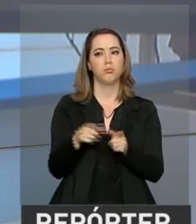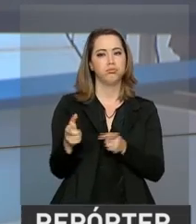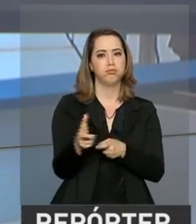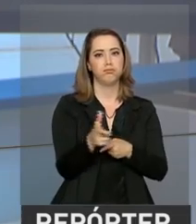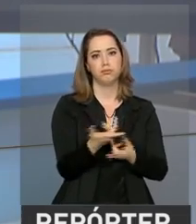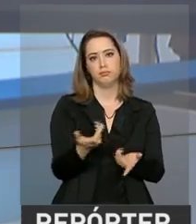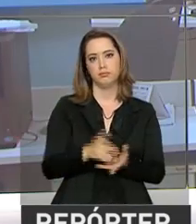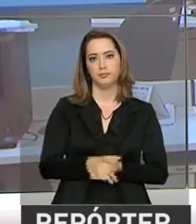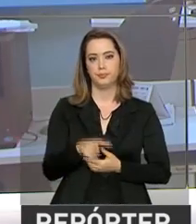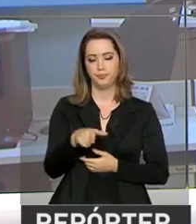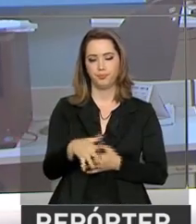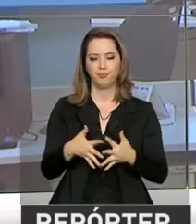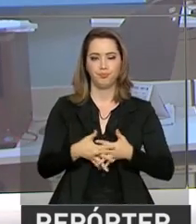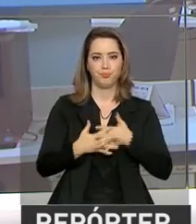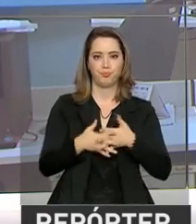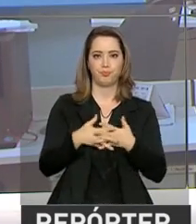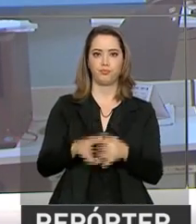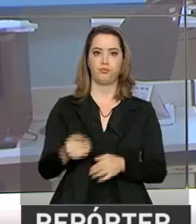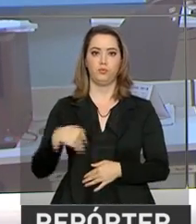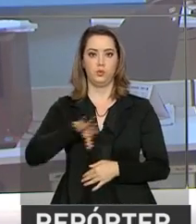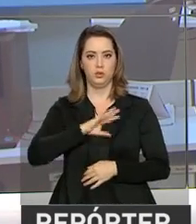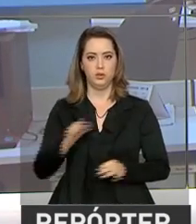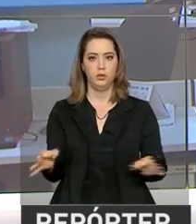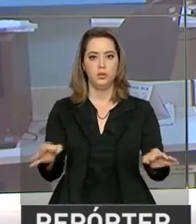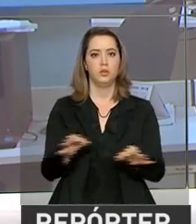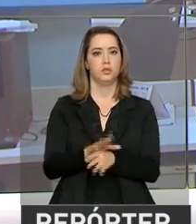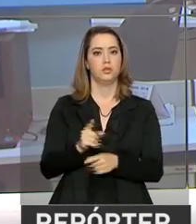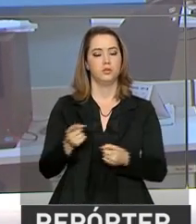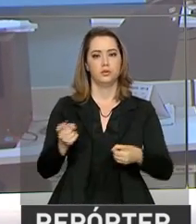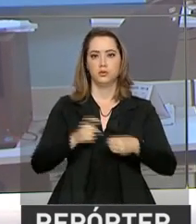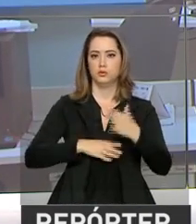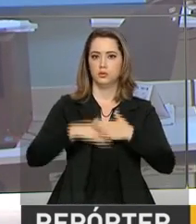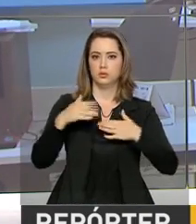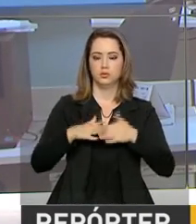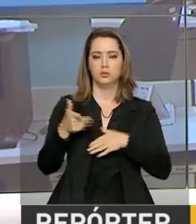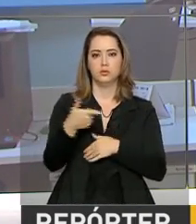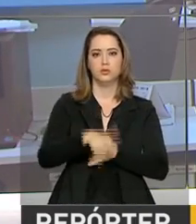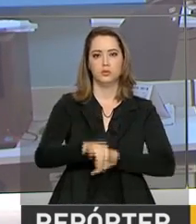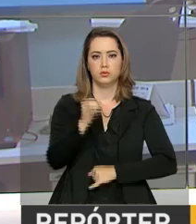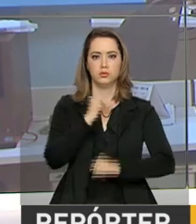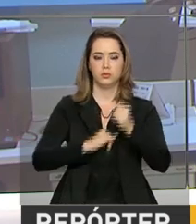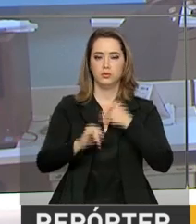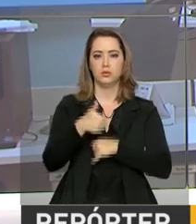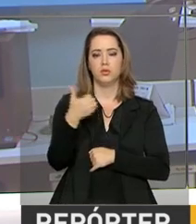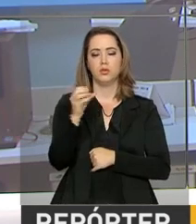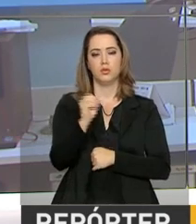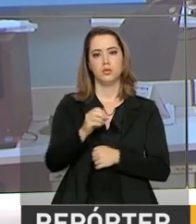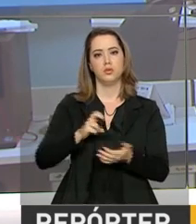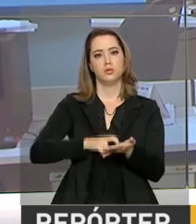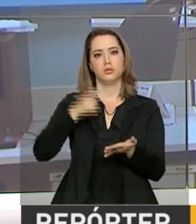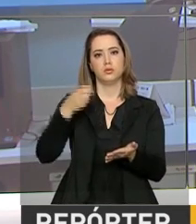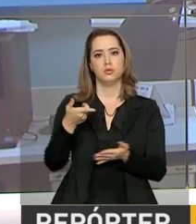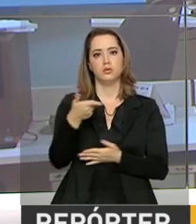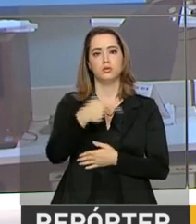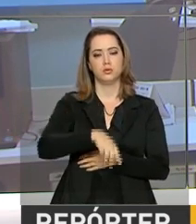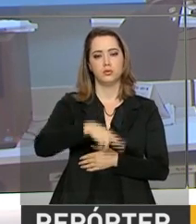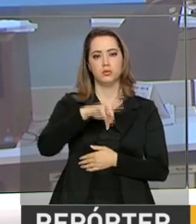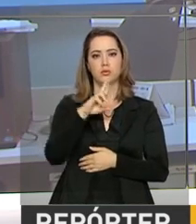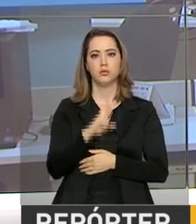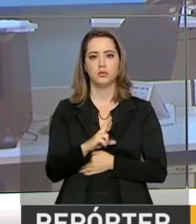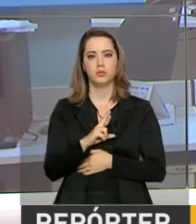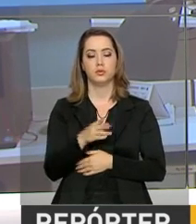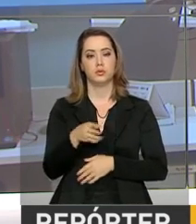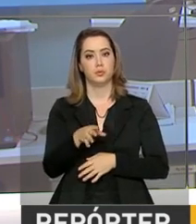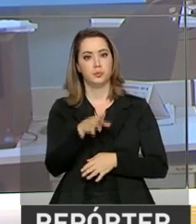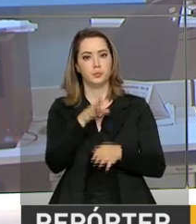na ocasião. E nós ficamos por aqui, voltamos a qualquer momento com outras informações ou às 10 da manhã na próxima edição do Repórter